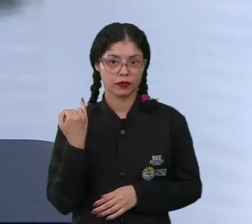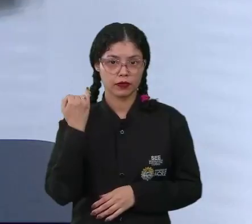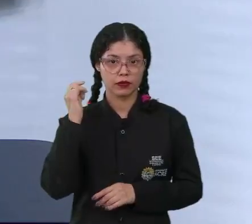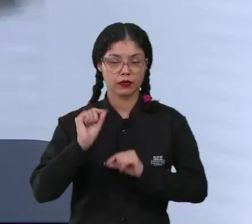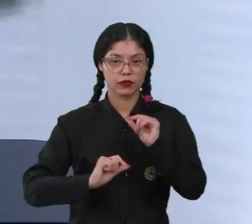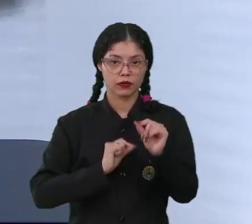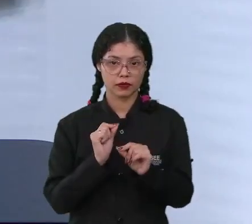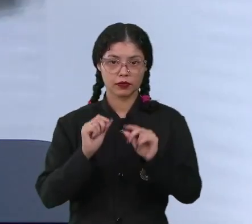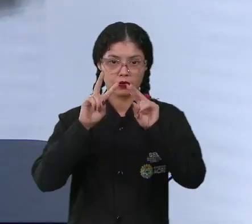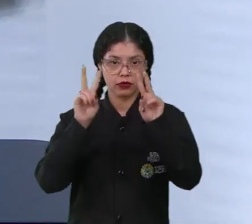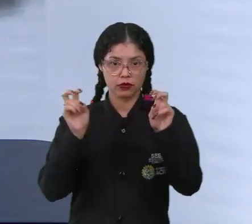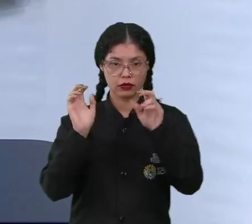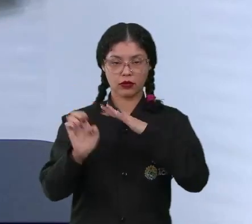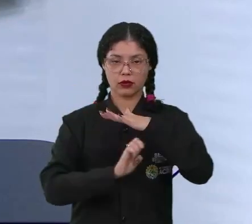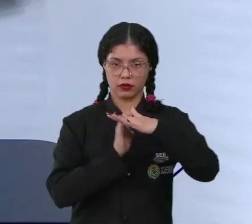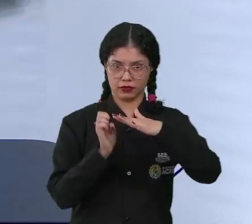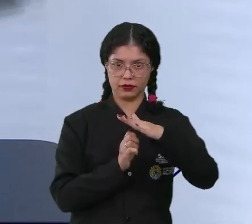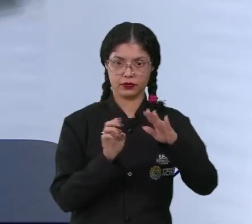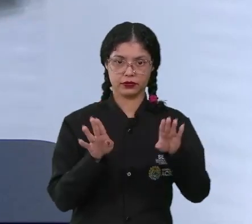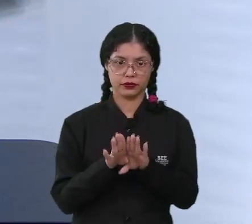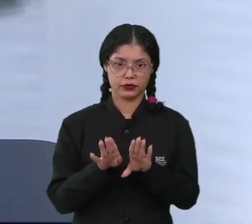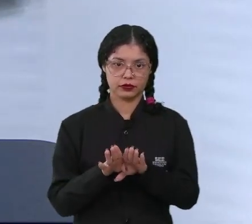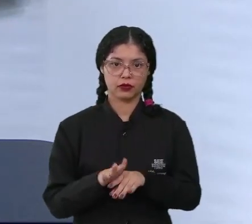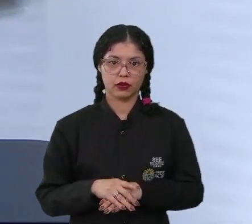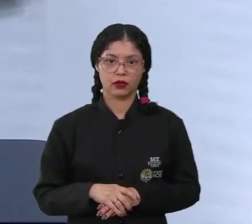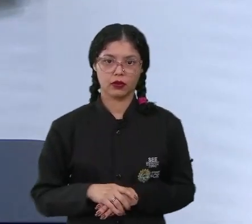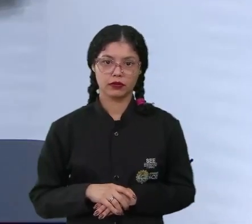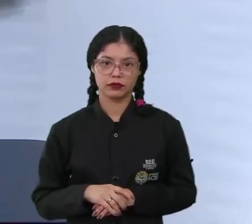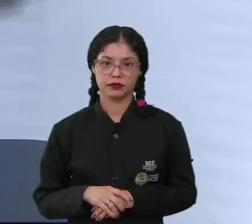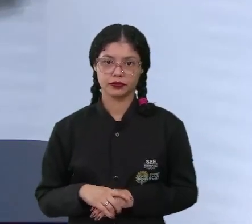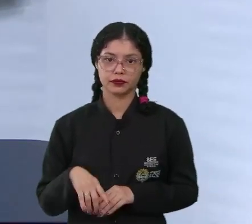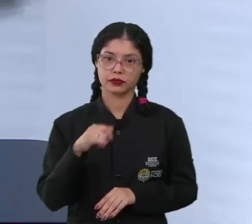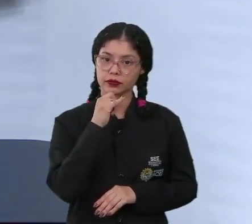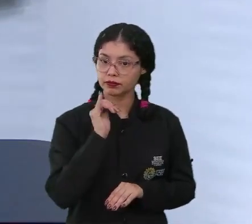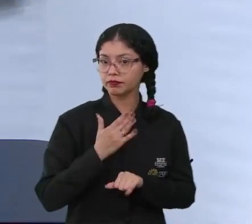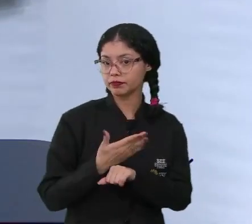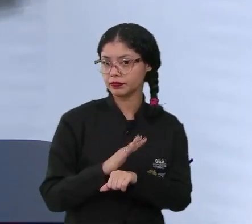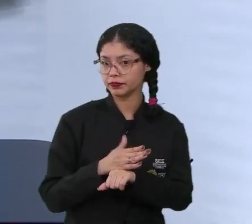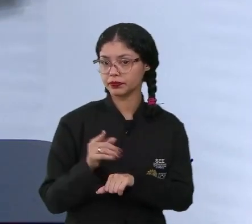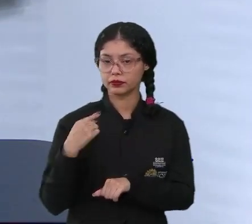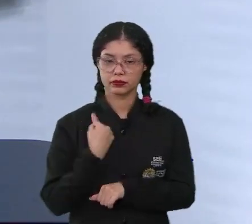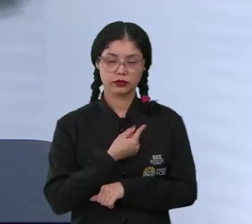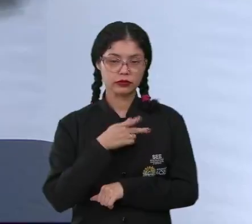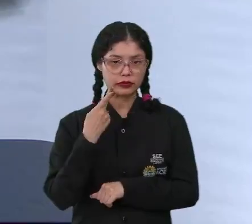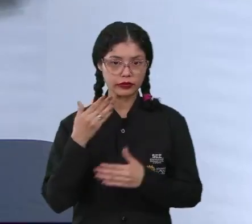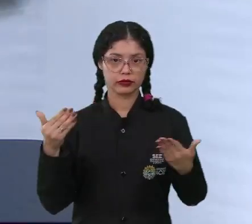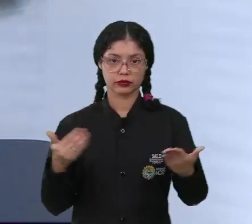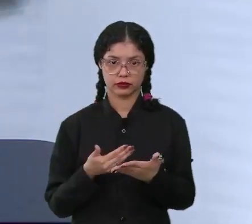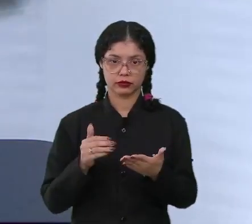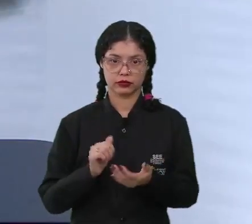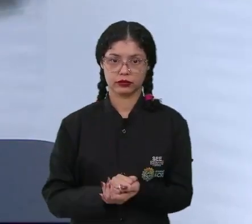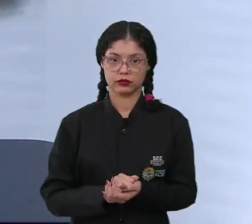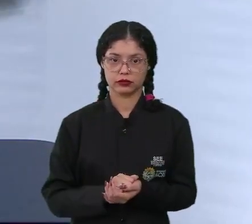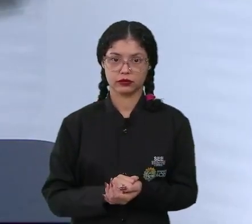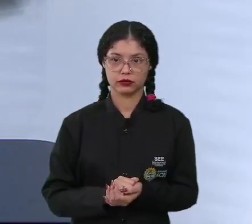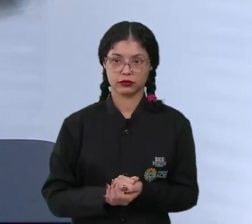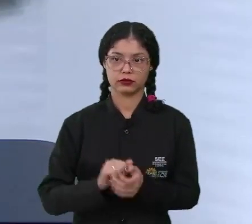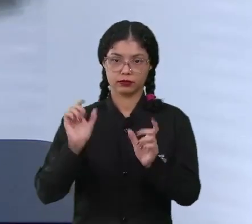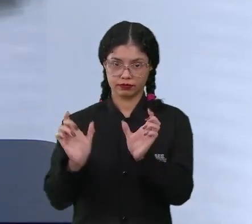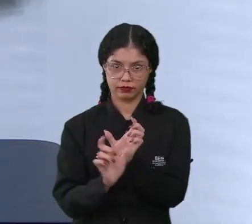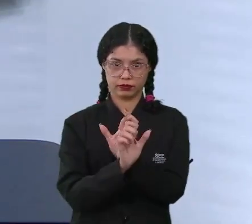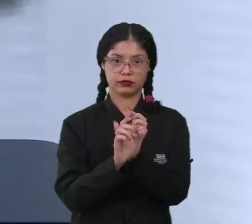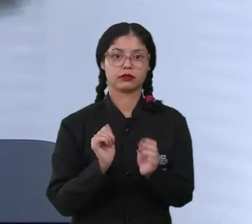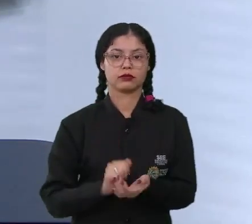importante sobre as empresas transnacionais é um exemplo prático que nós vamos falar aqui sobre a